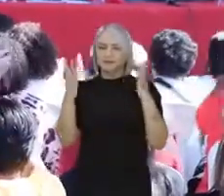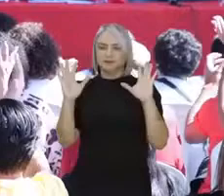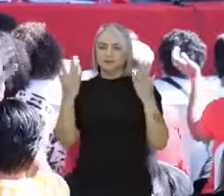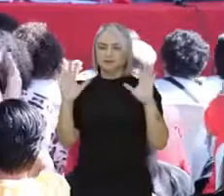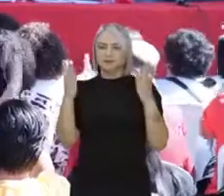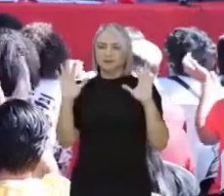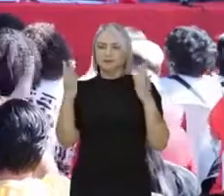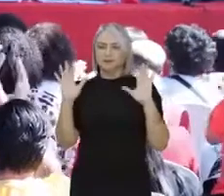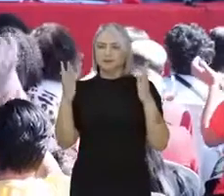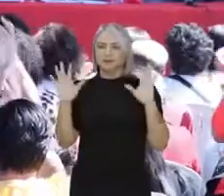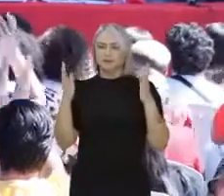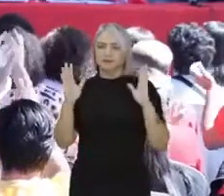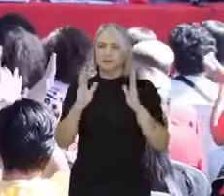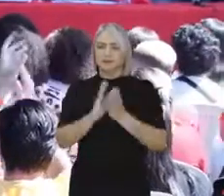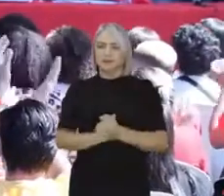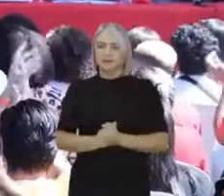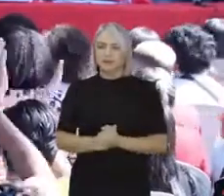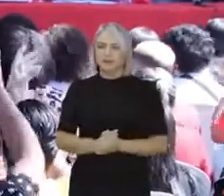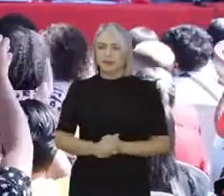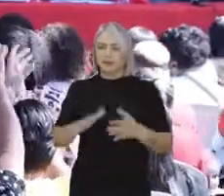Viva Heliópolis!